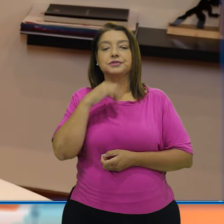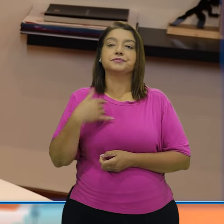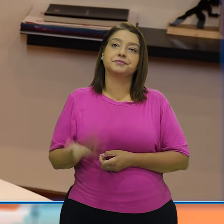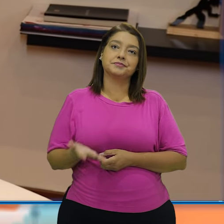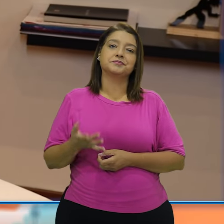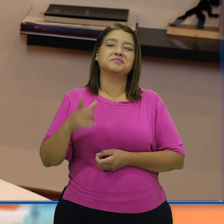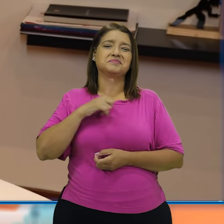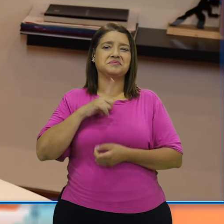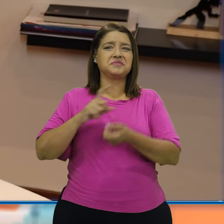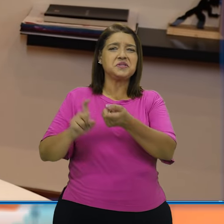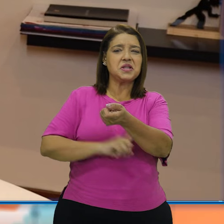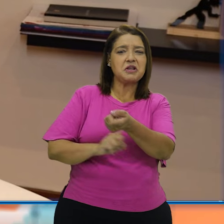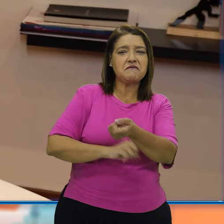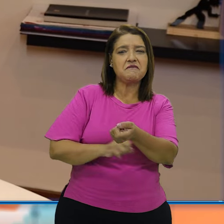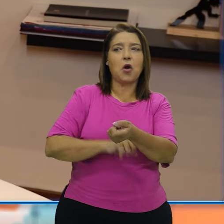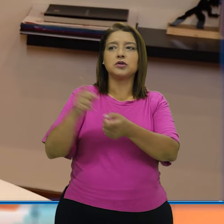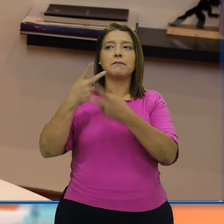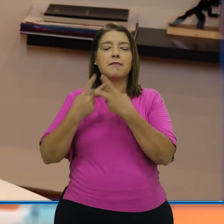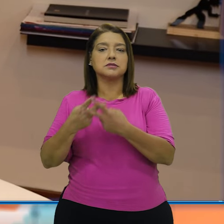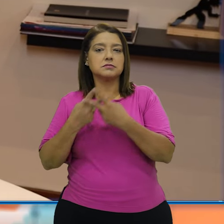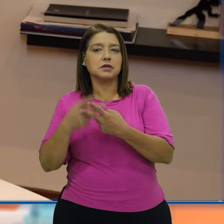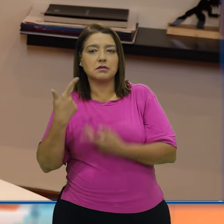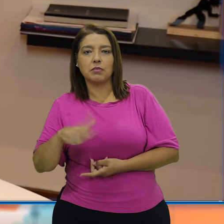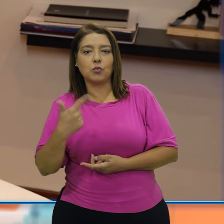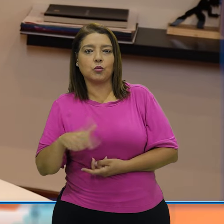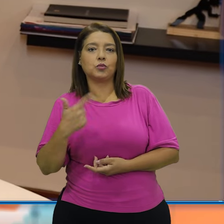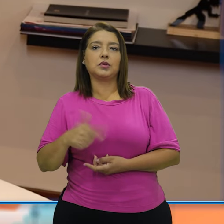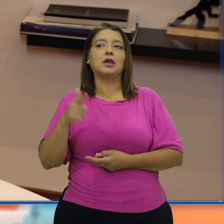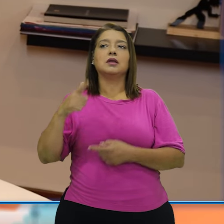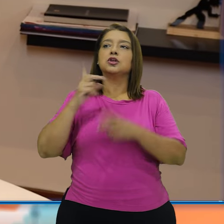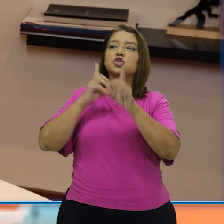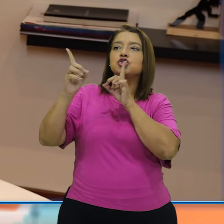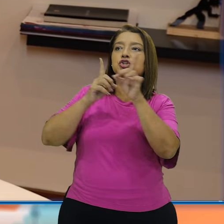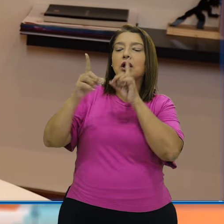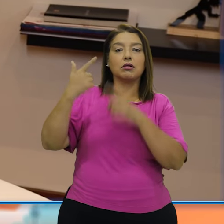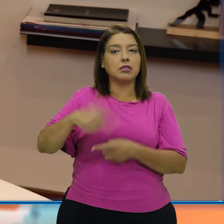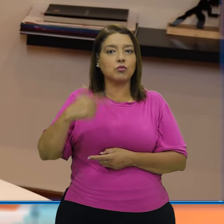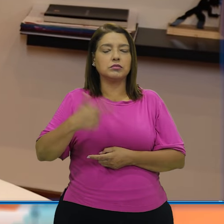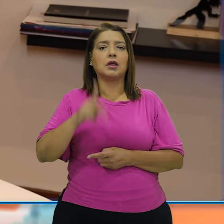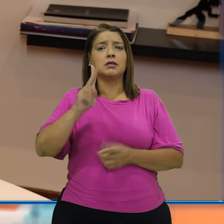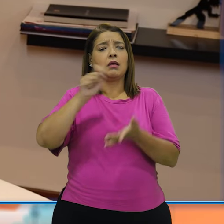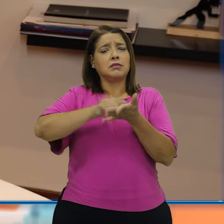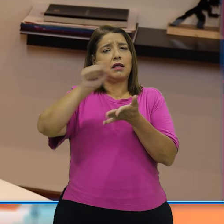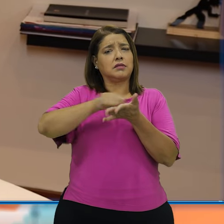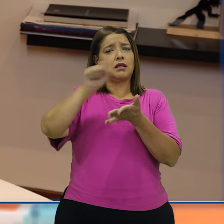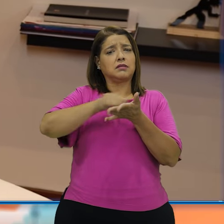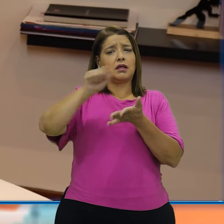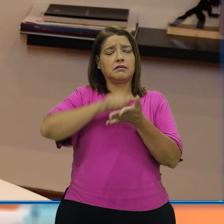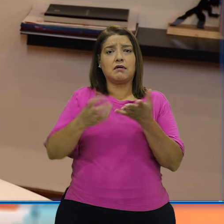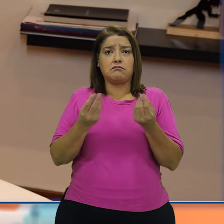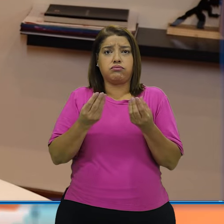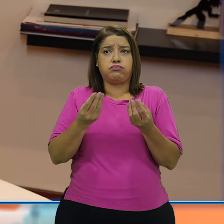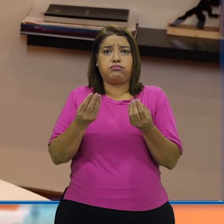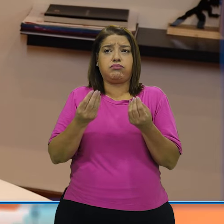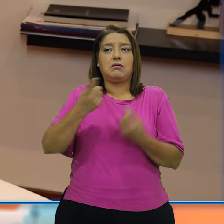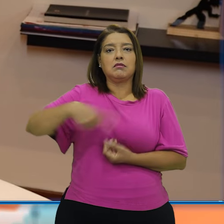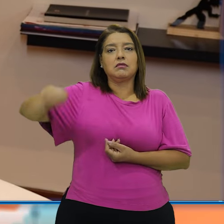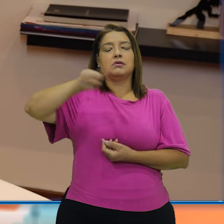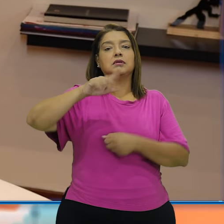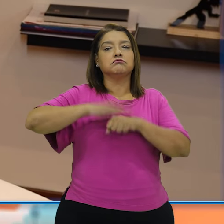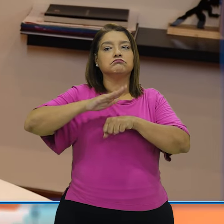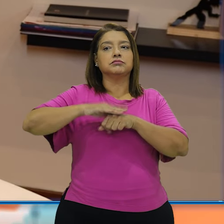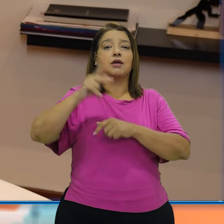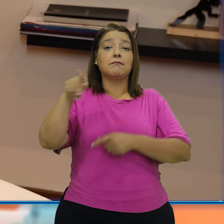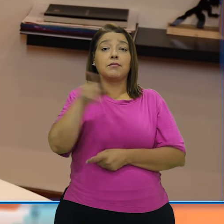disciplina inconsistente, nervosismo, falta de paciência, falta de diálogo e sobrecarga de tarefas, como atitudes dos professores